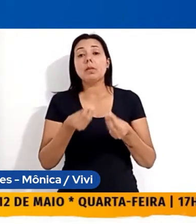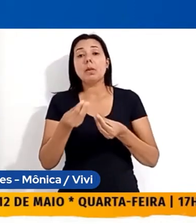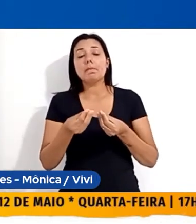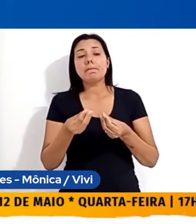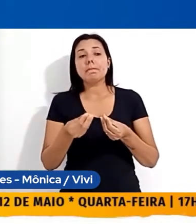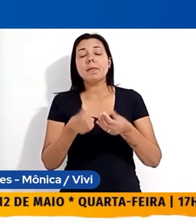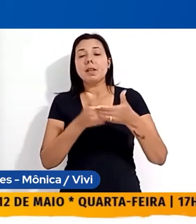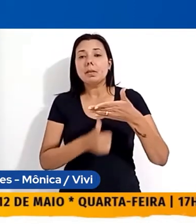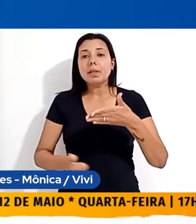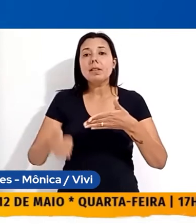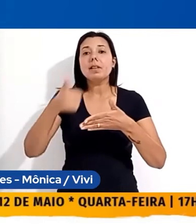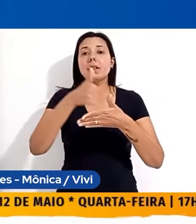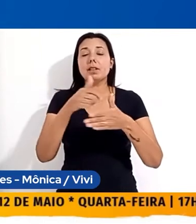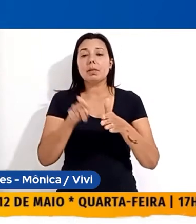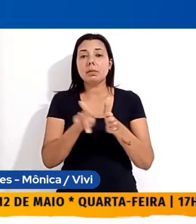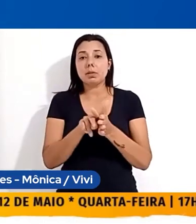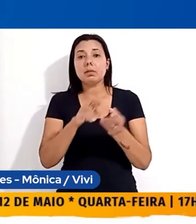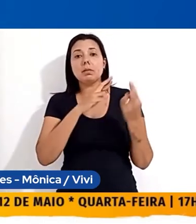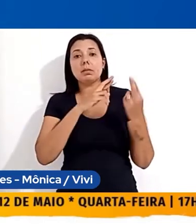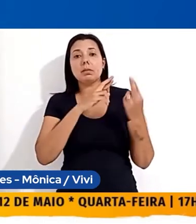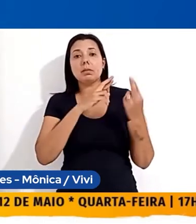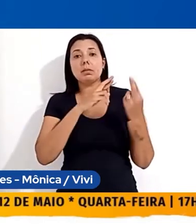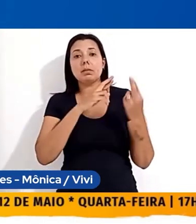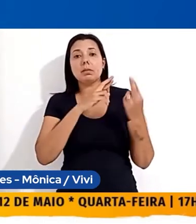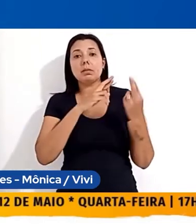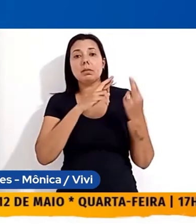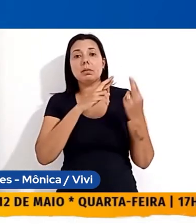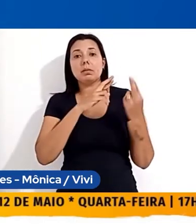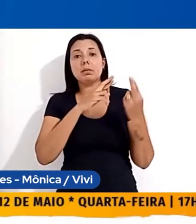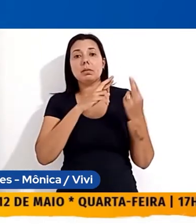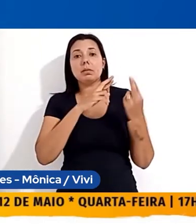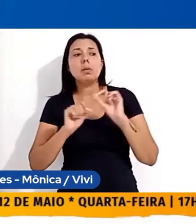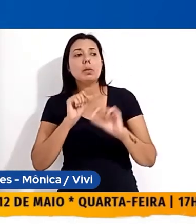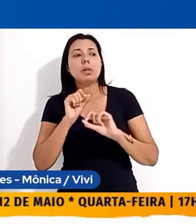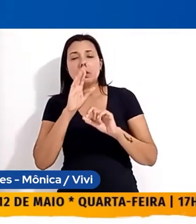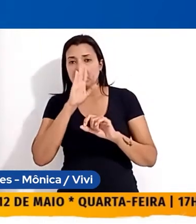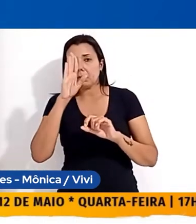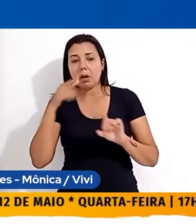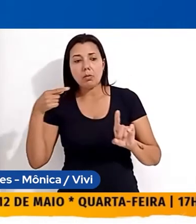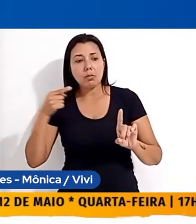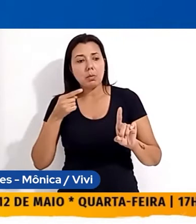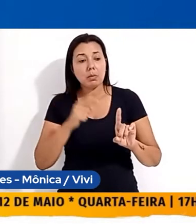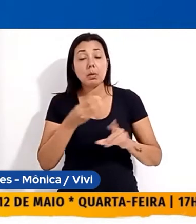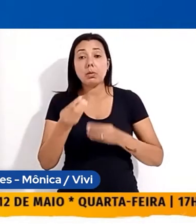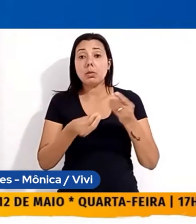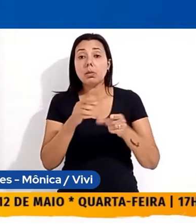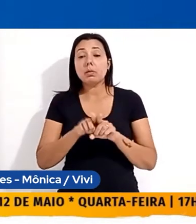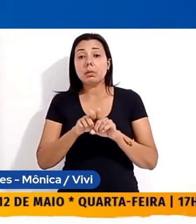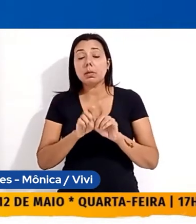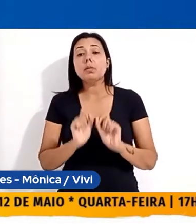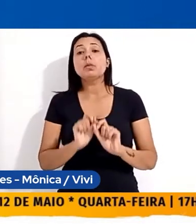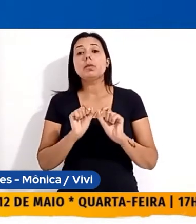grande responsabilidade ajudar a construir essa compreensão sobre as principais ameaças e como elas podem